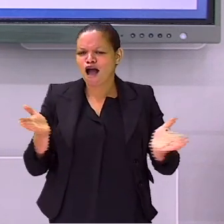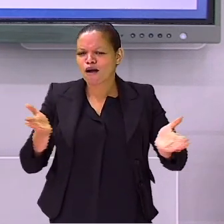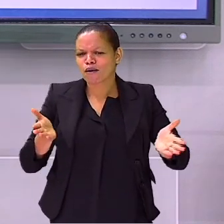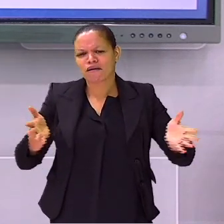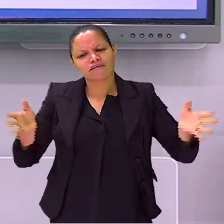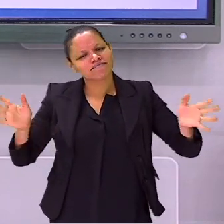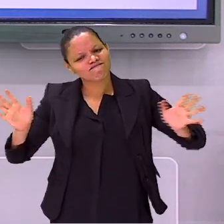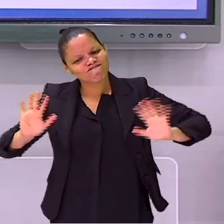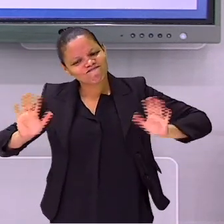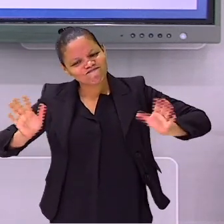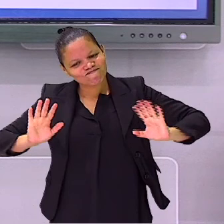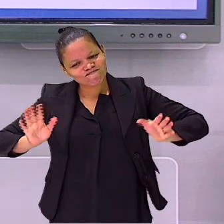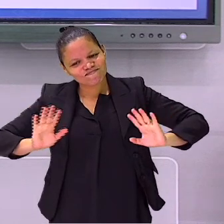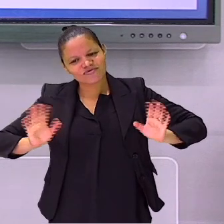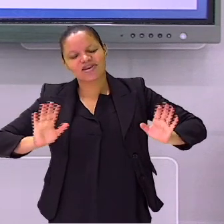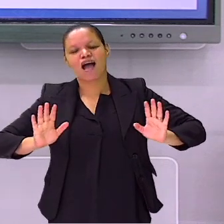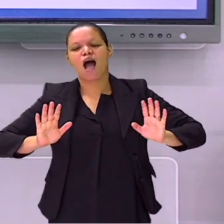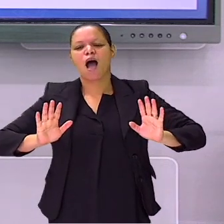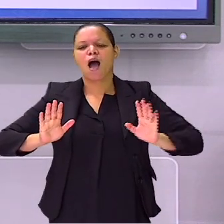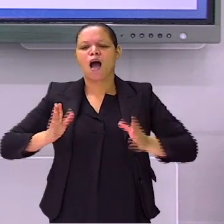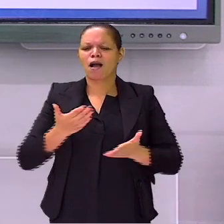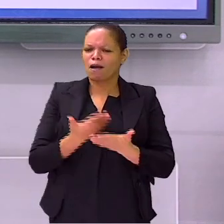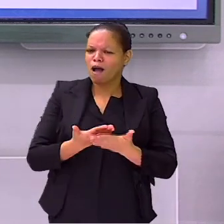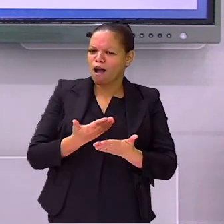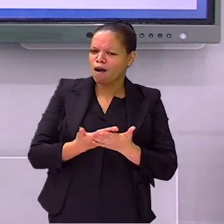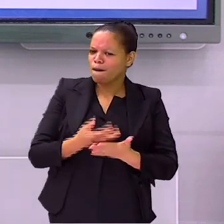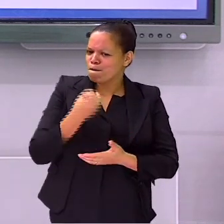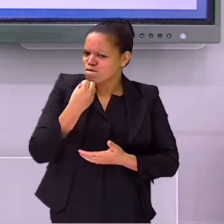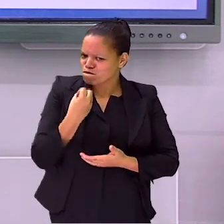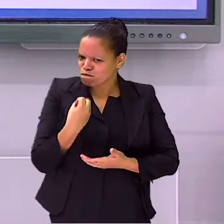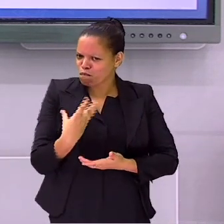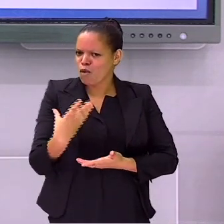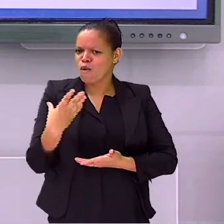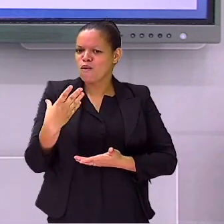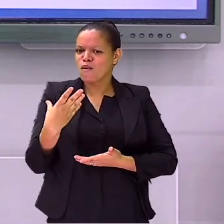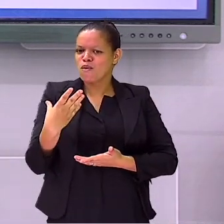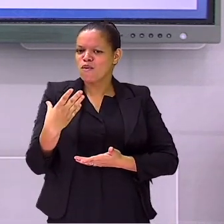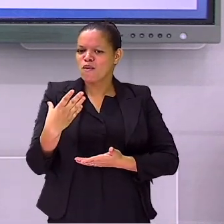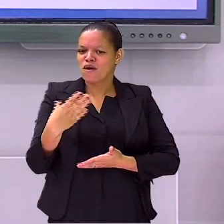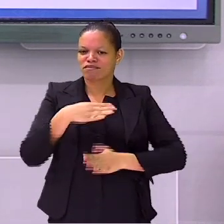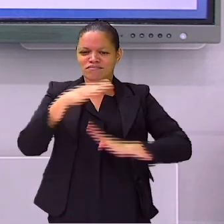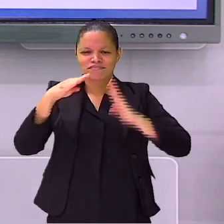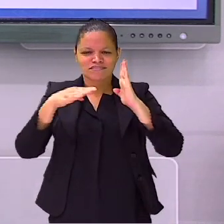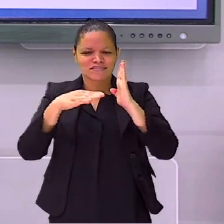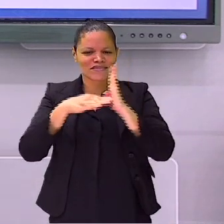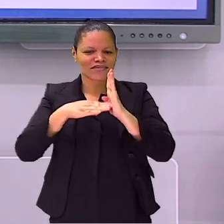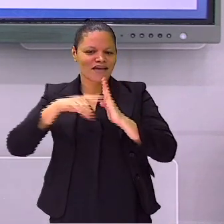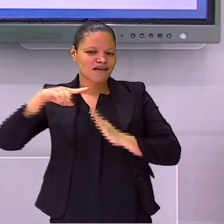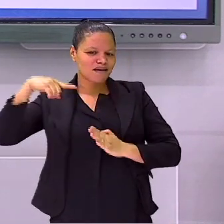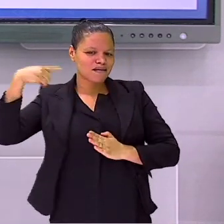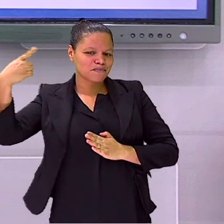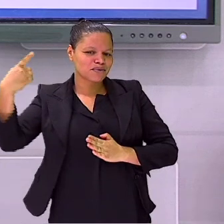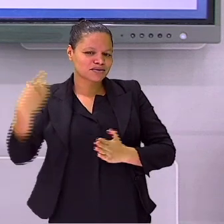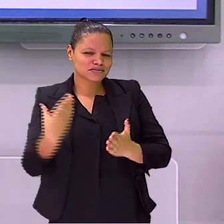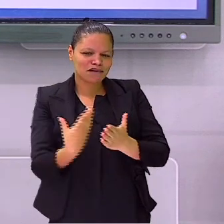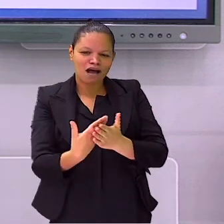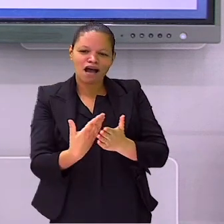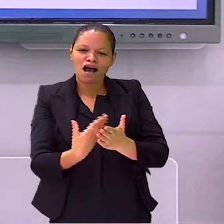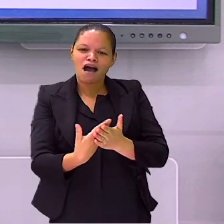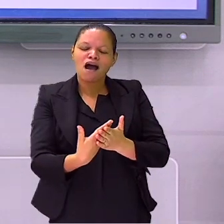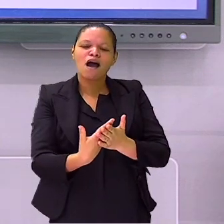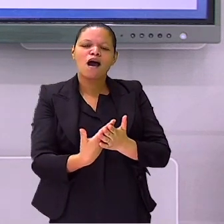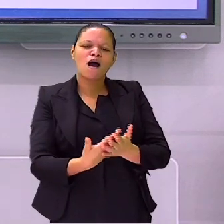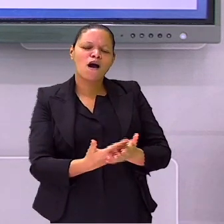tchau, porque a aula de hoje foi boa demais, não é mesmo? Até a próxima, pessoal. Não se esqueça de se inscrever no